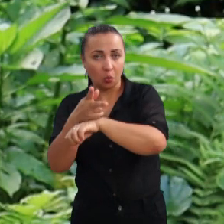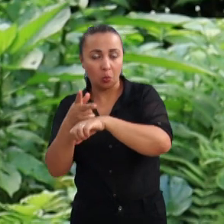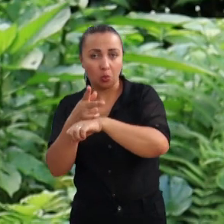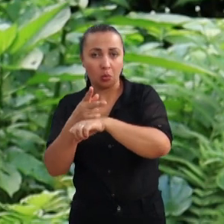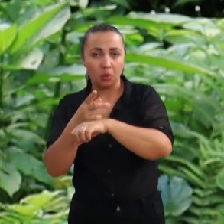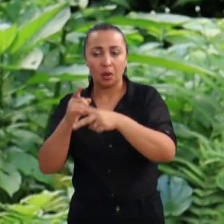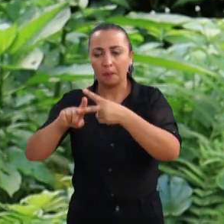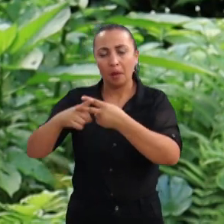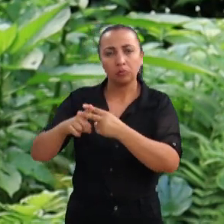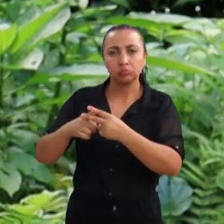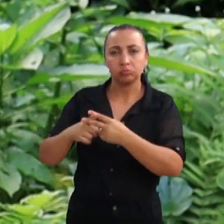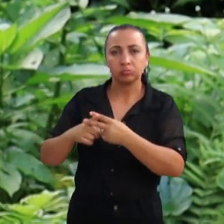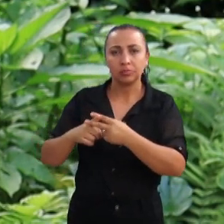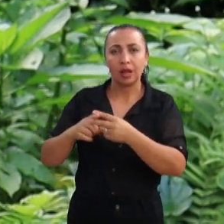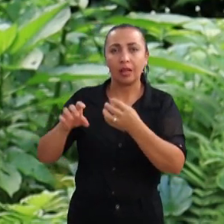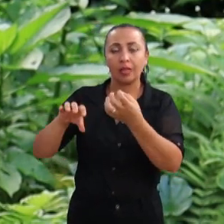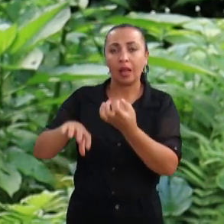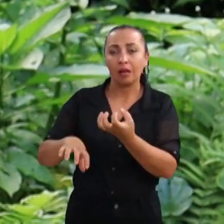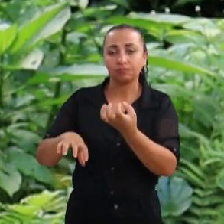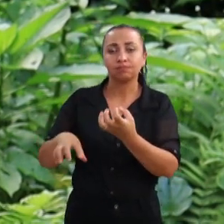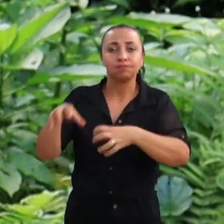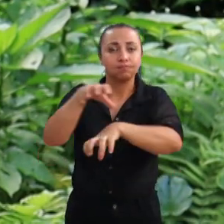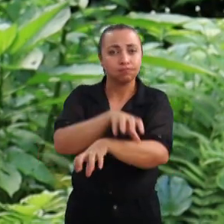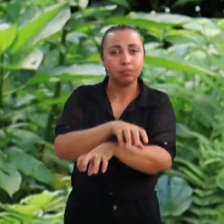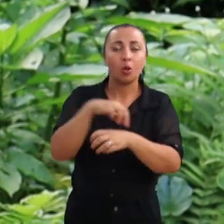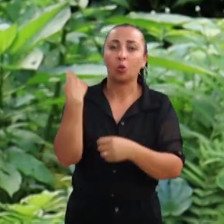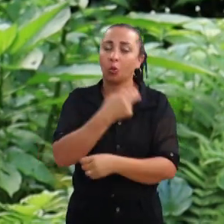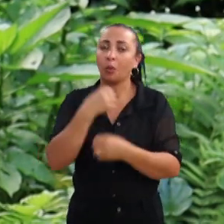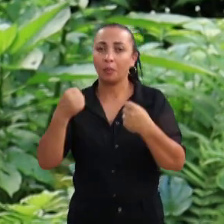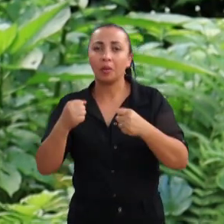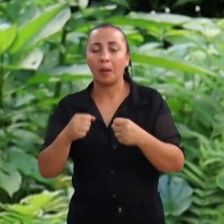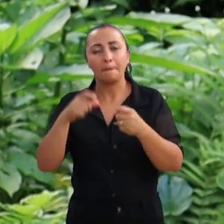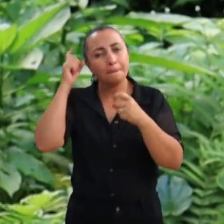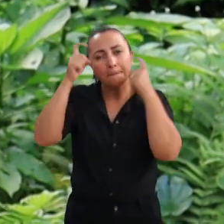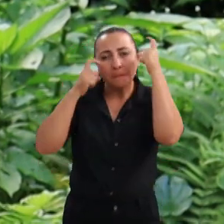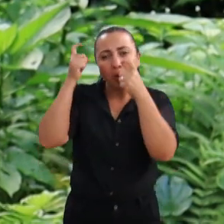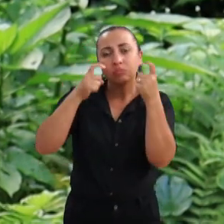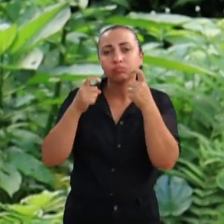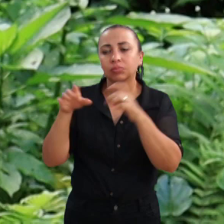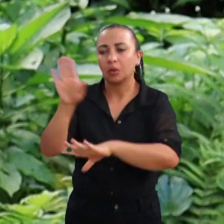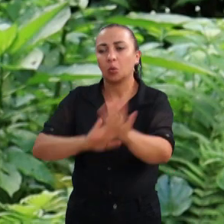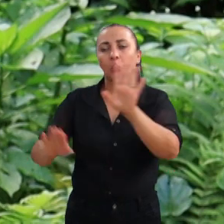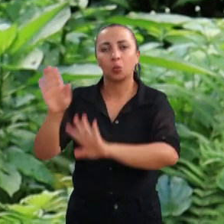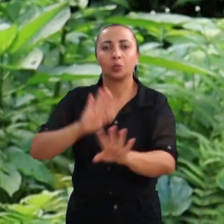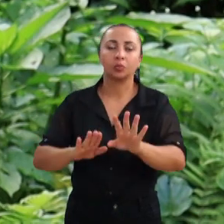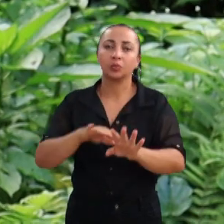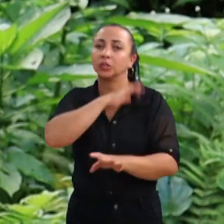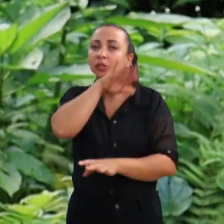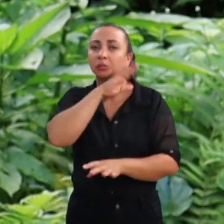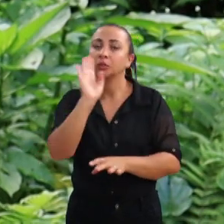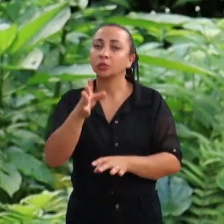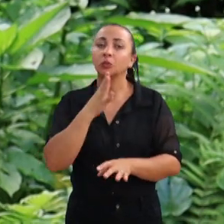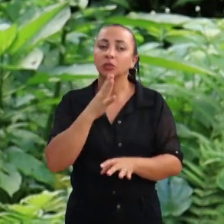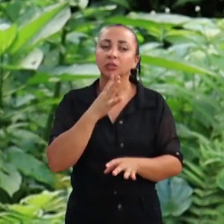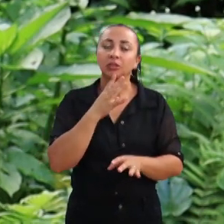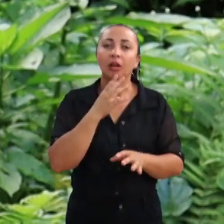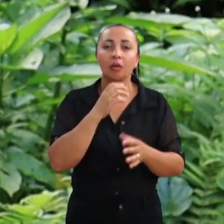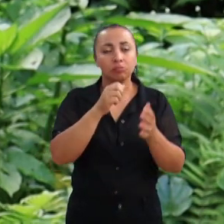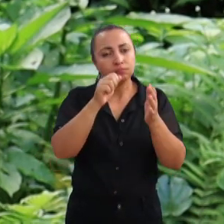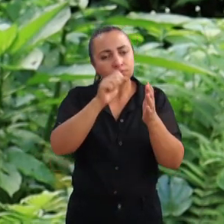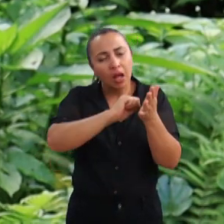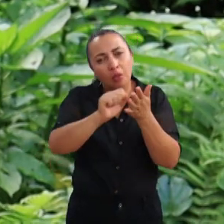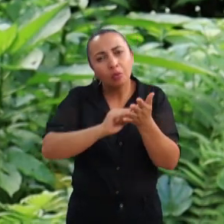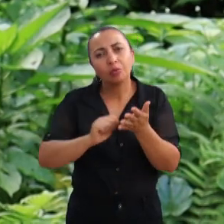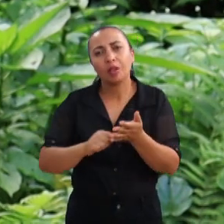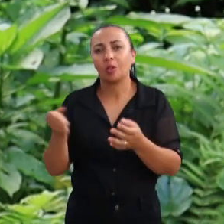Na busca pela manutenção da biodiversidade, ao mesmo tempo em que devemos nos preocupar com a preservação de animais já conhecidos, catalogar